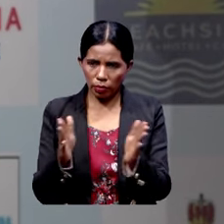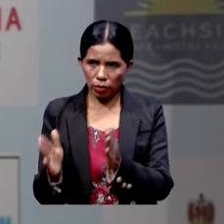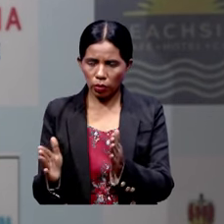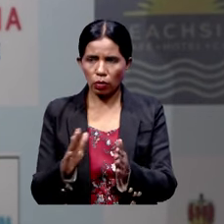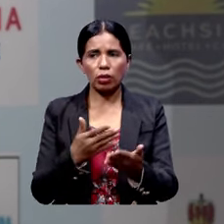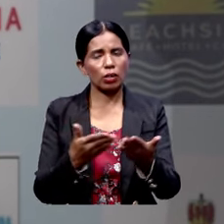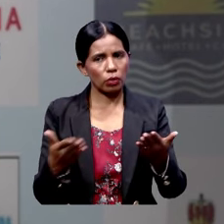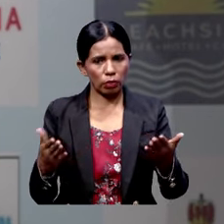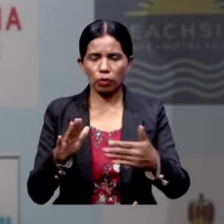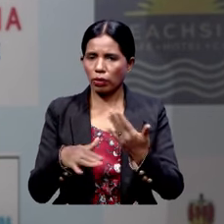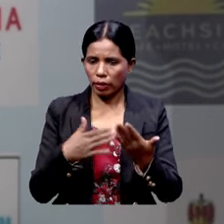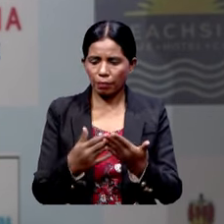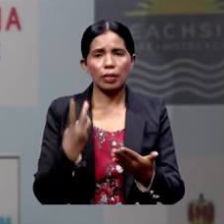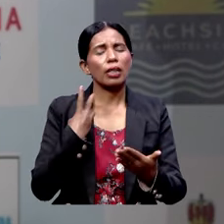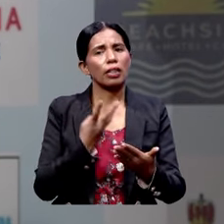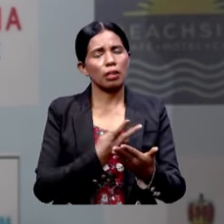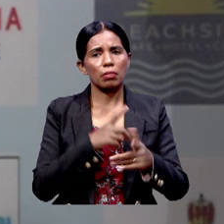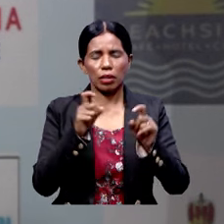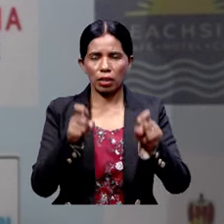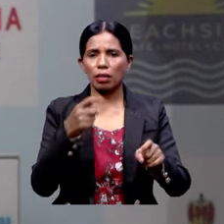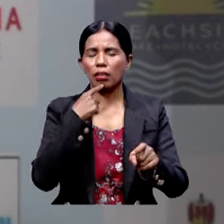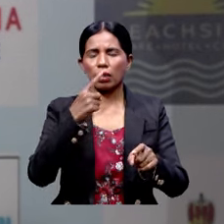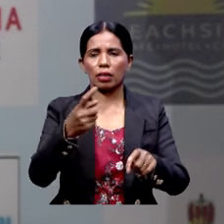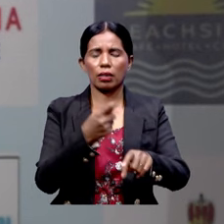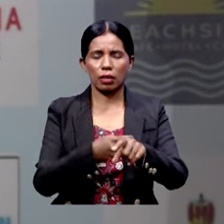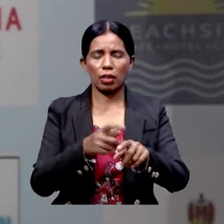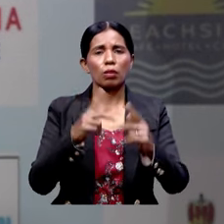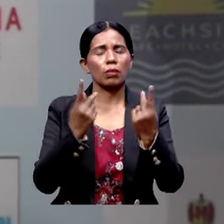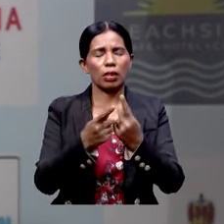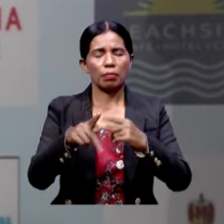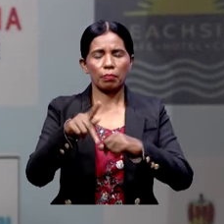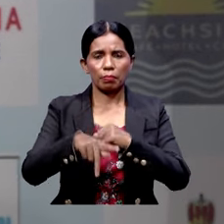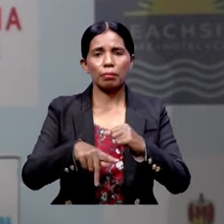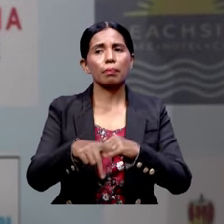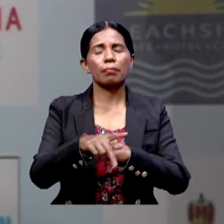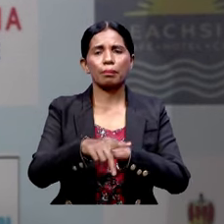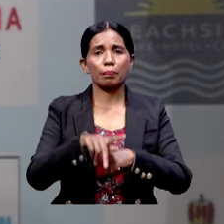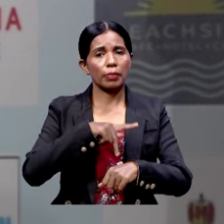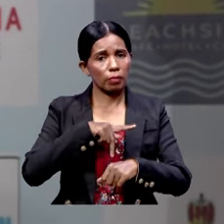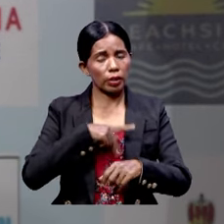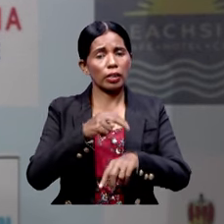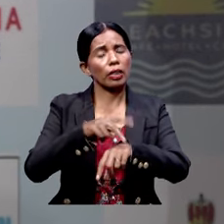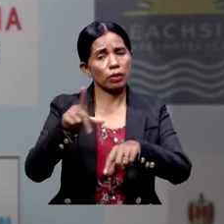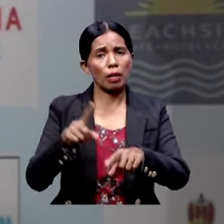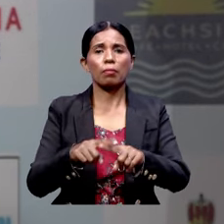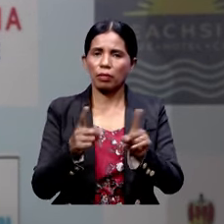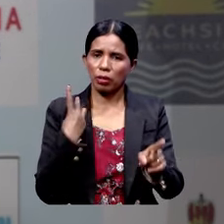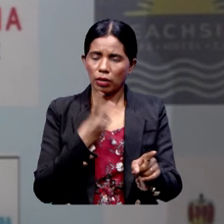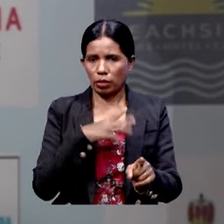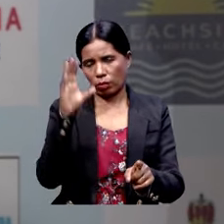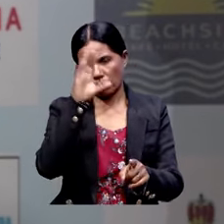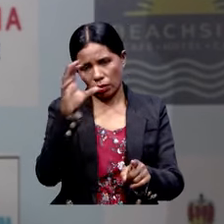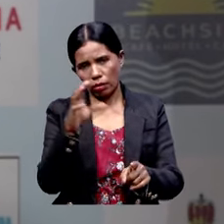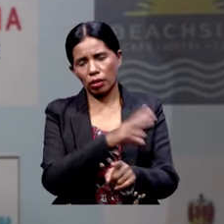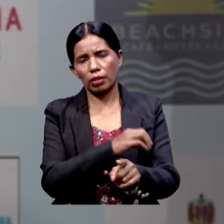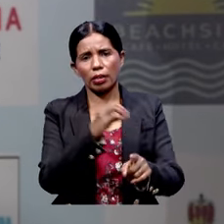boto todo, não é? Bem, então, tem que considerar a situação do setor privado nacional, e tabuca tu. A motiva maluk sira